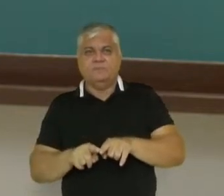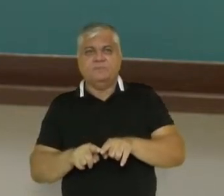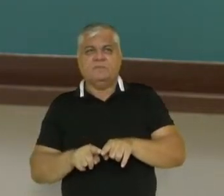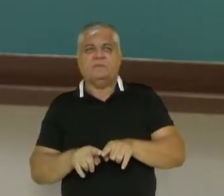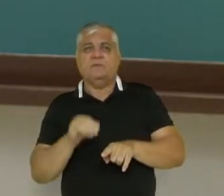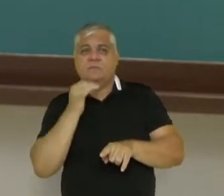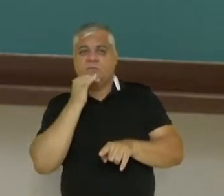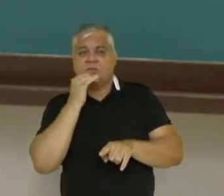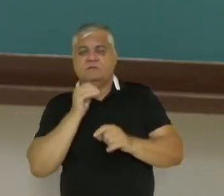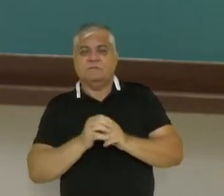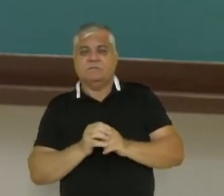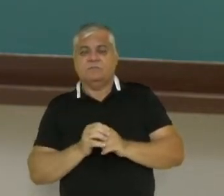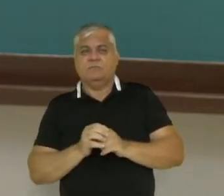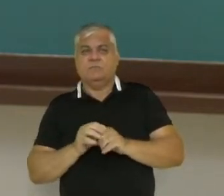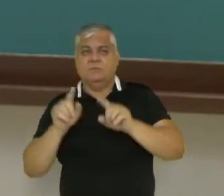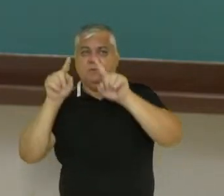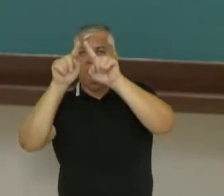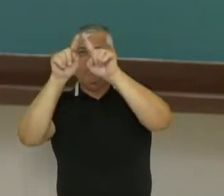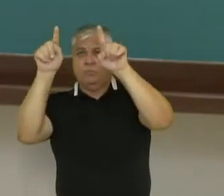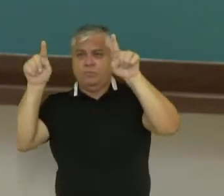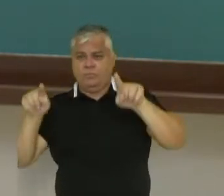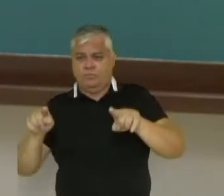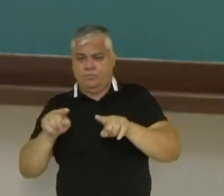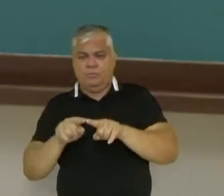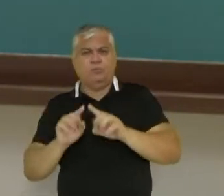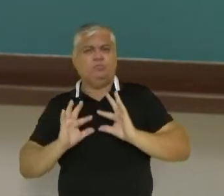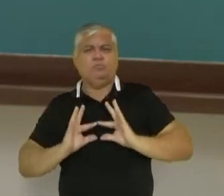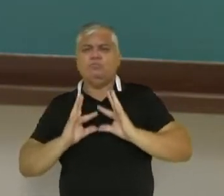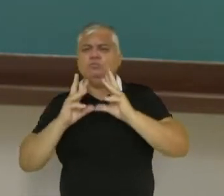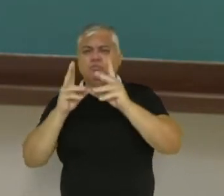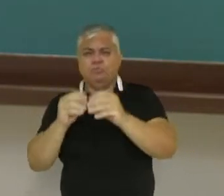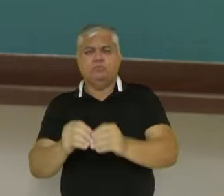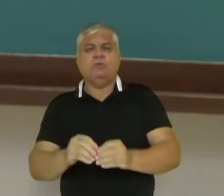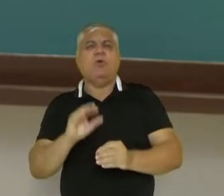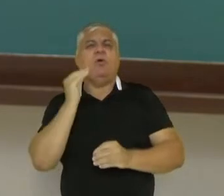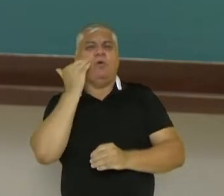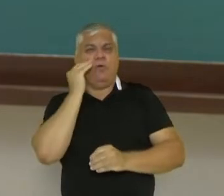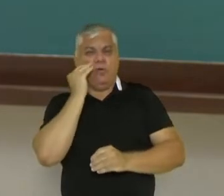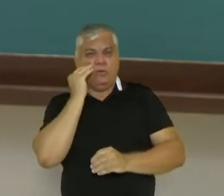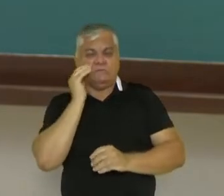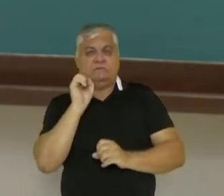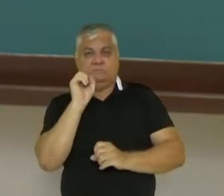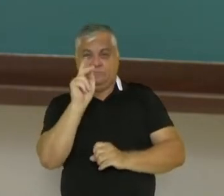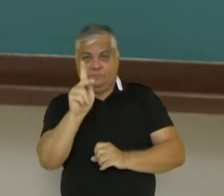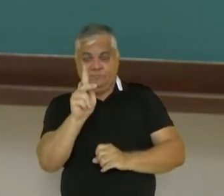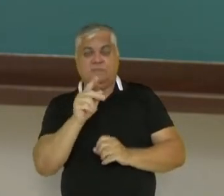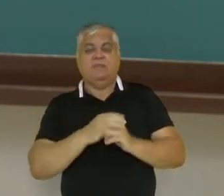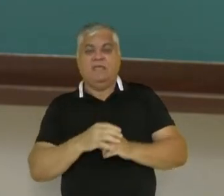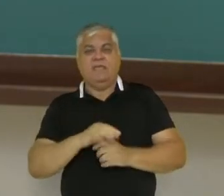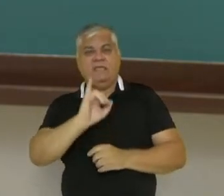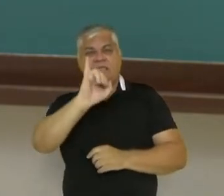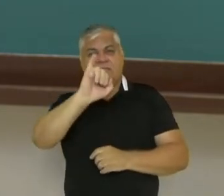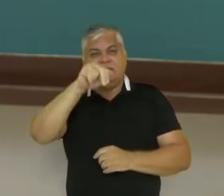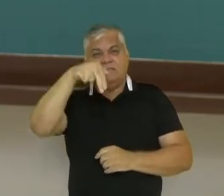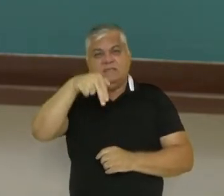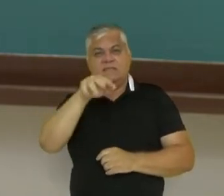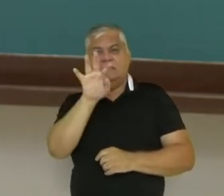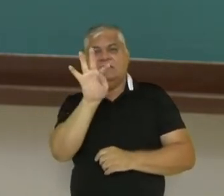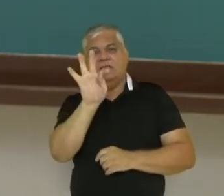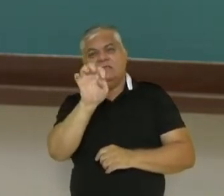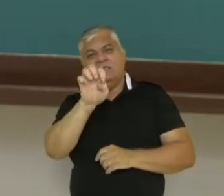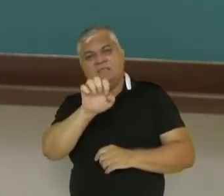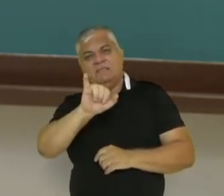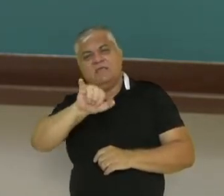um círculo. O retângulo está todo pintado de cor-de-rosa, então ele é um inteiro, ele está